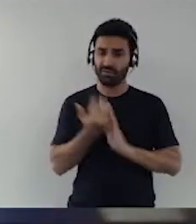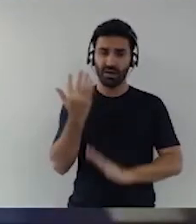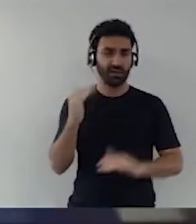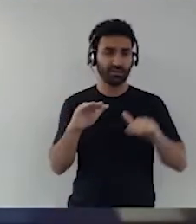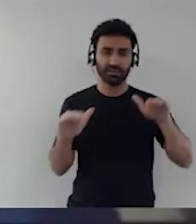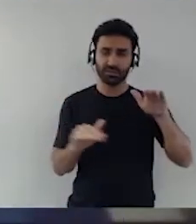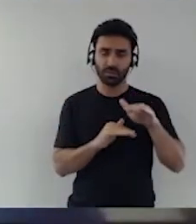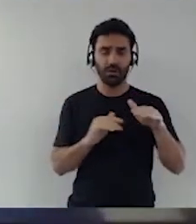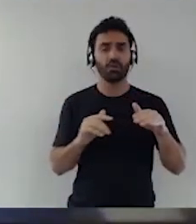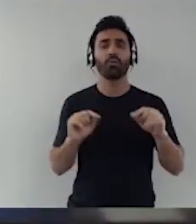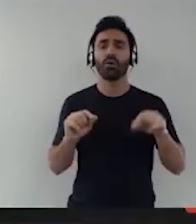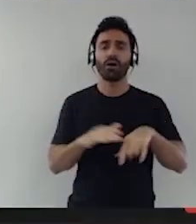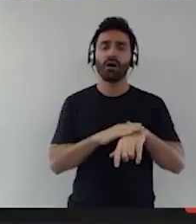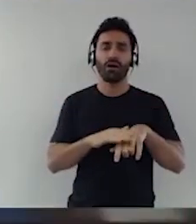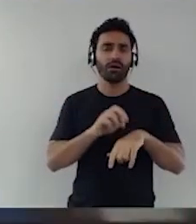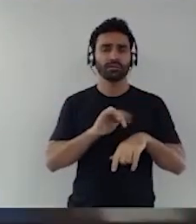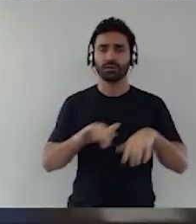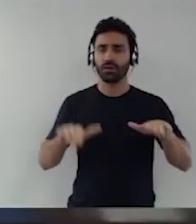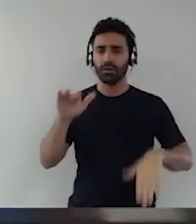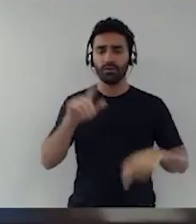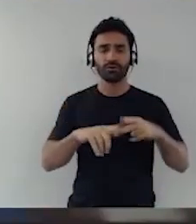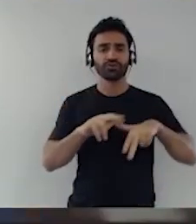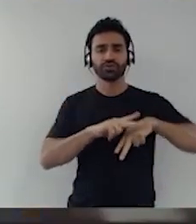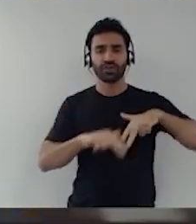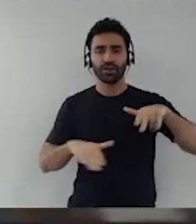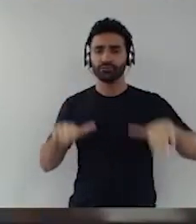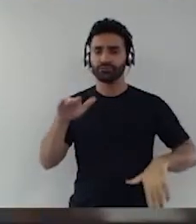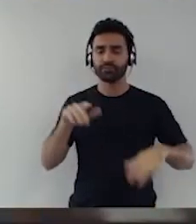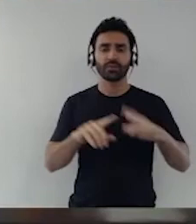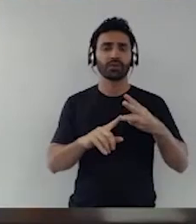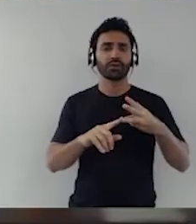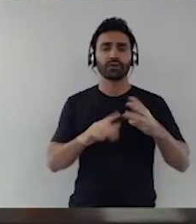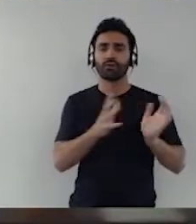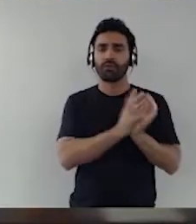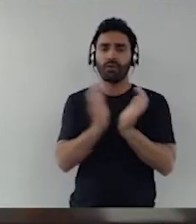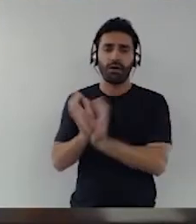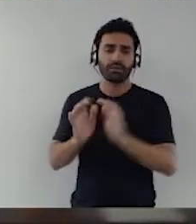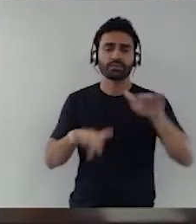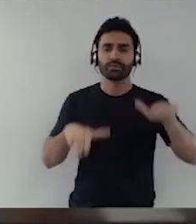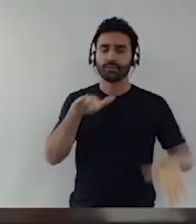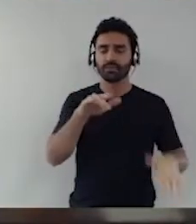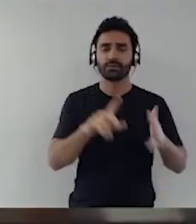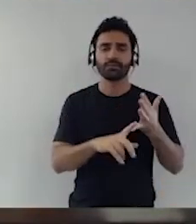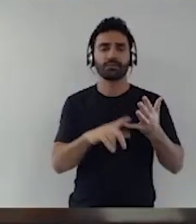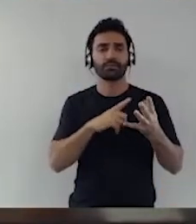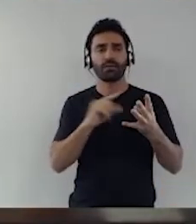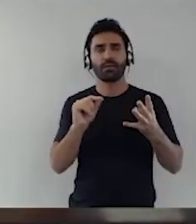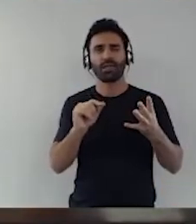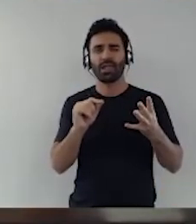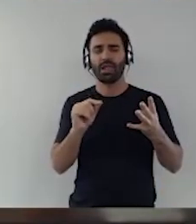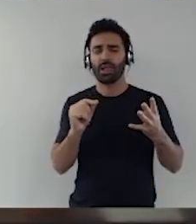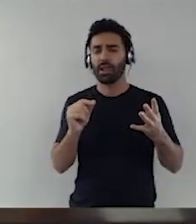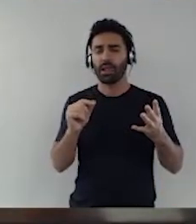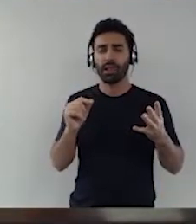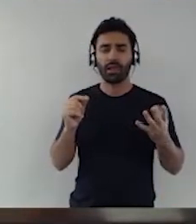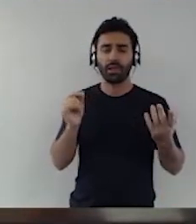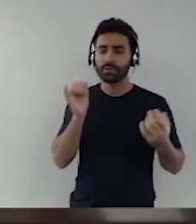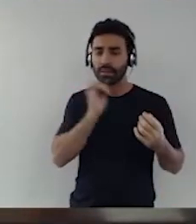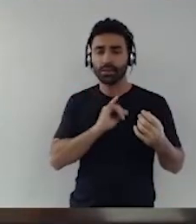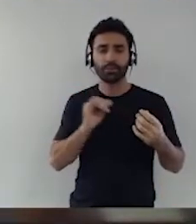desigualdade étnico-racial, da desigualdade de gênero, da desigualdade de classe, da desigualdade das condições